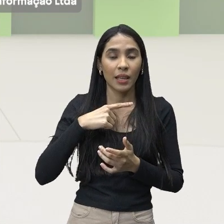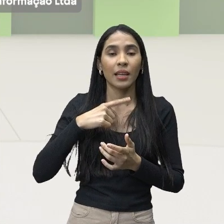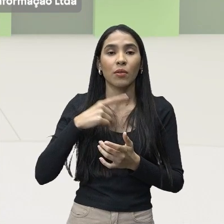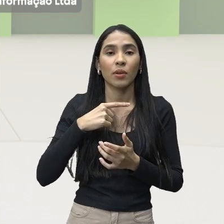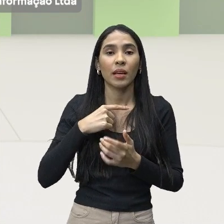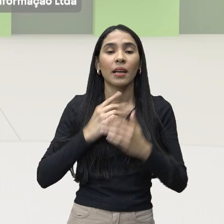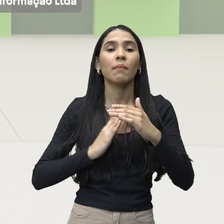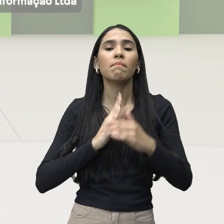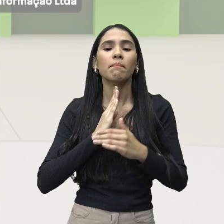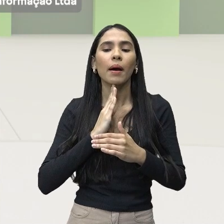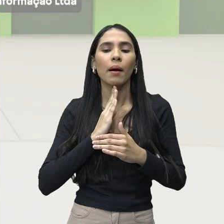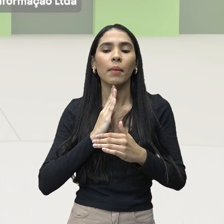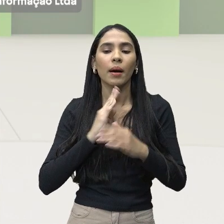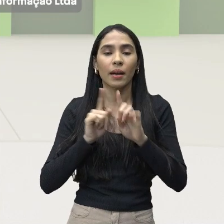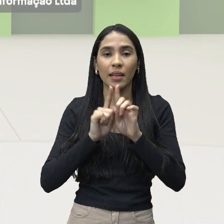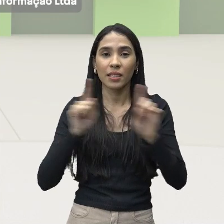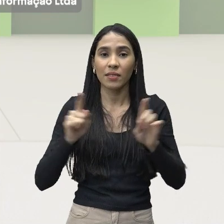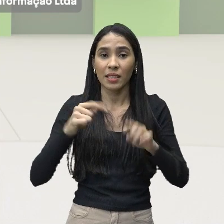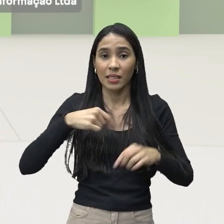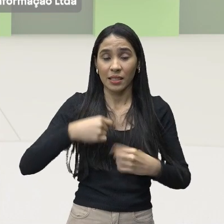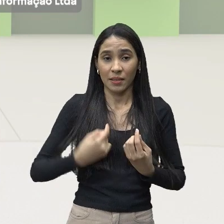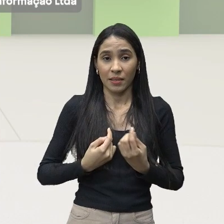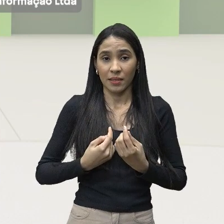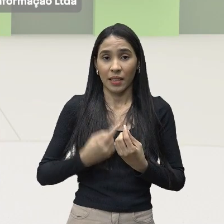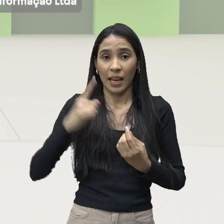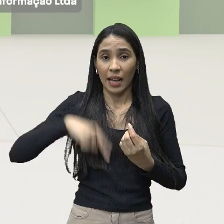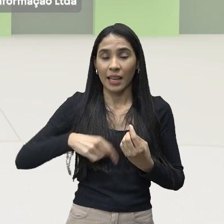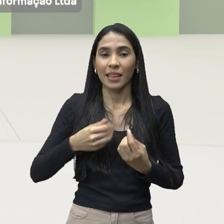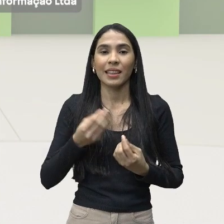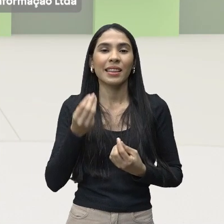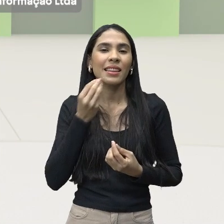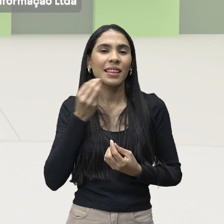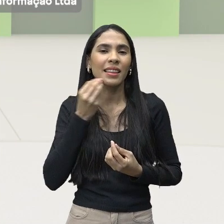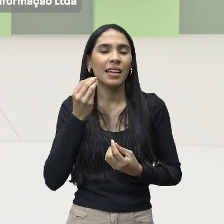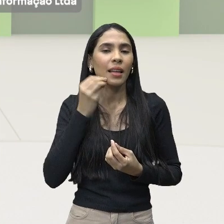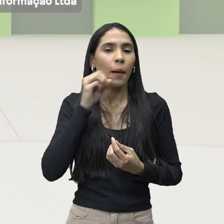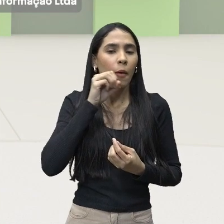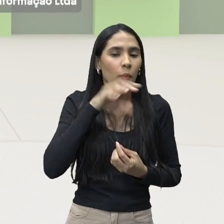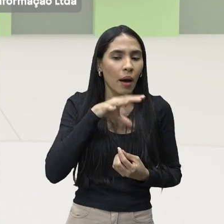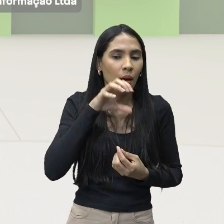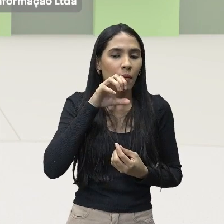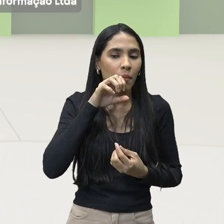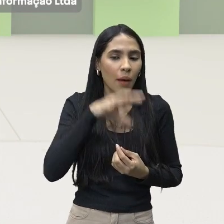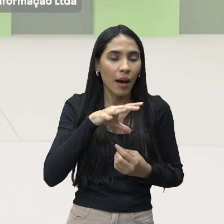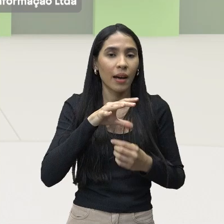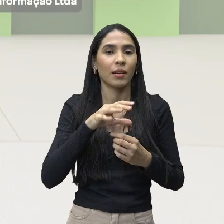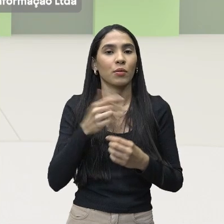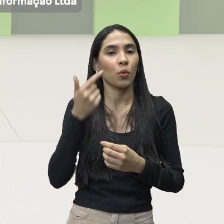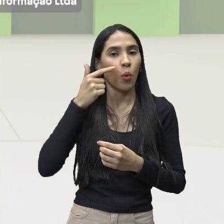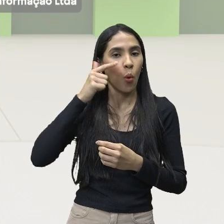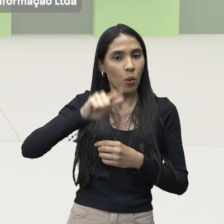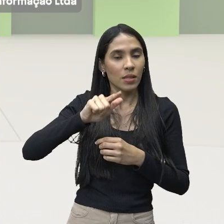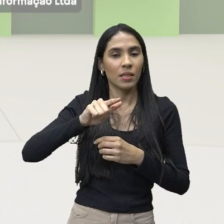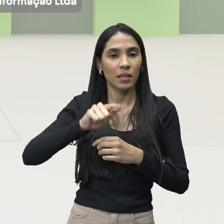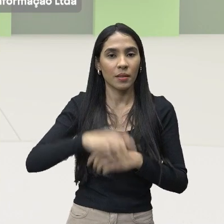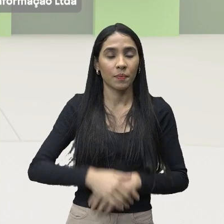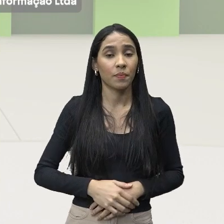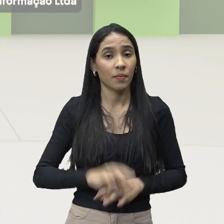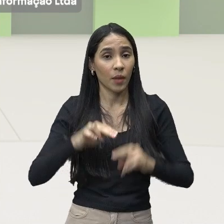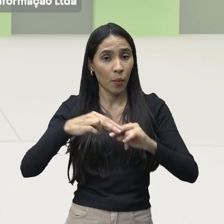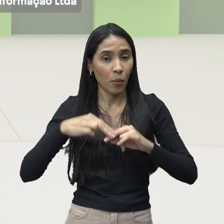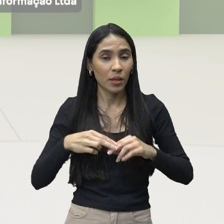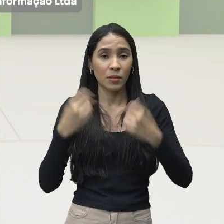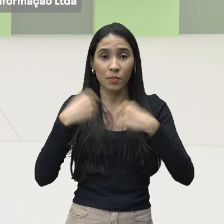né? E a reação do nosso organismo é tossir para expelir aquela partícula e ela poder sair, né? Então, por isso, a gente